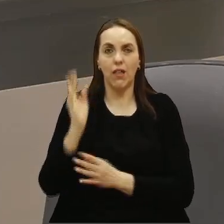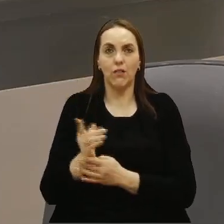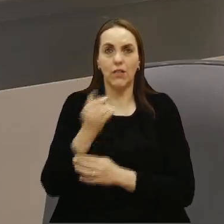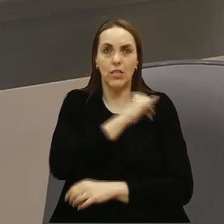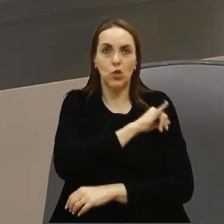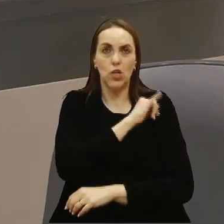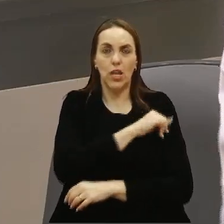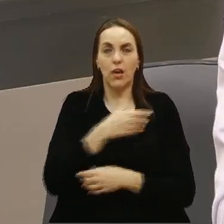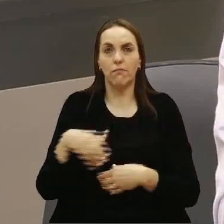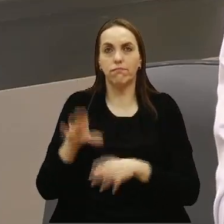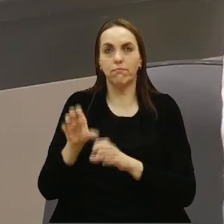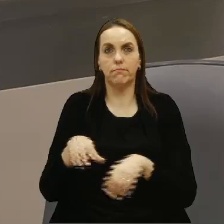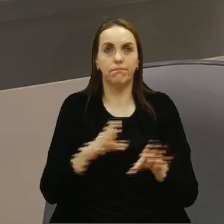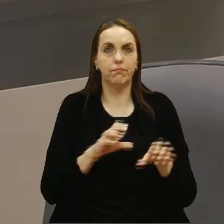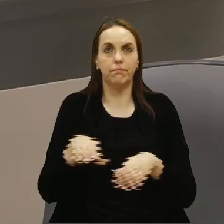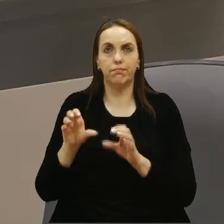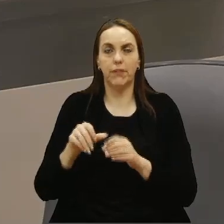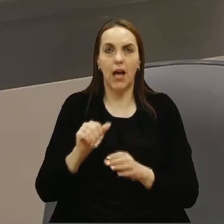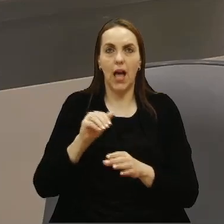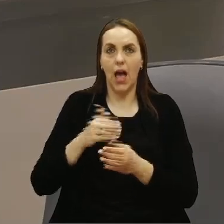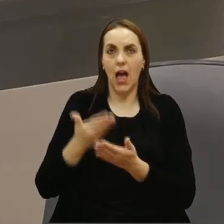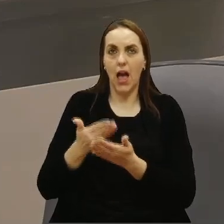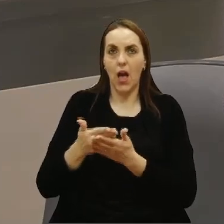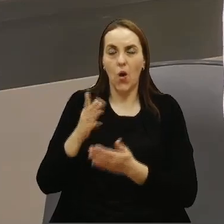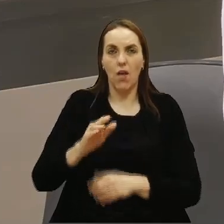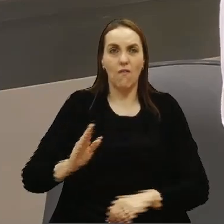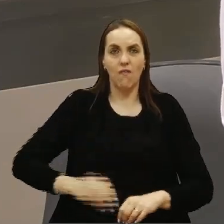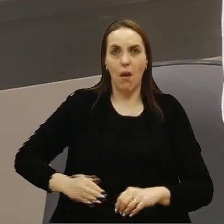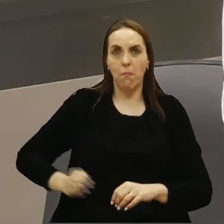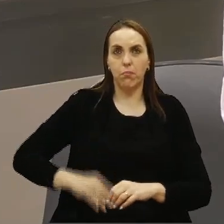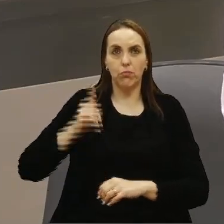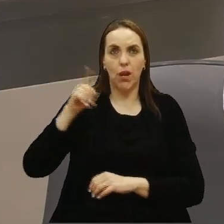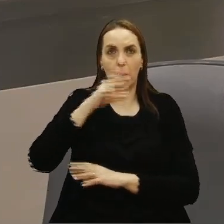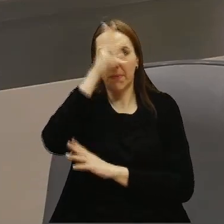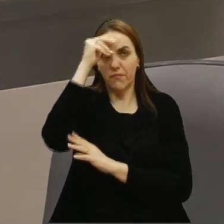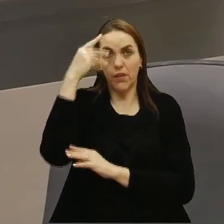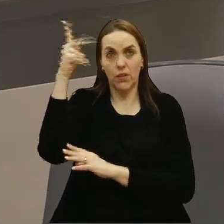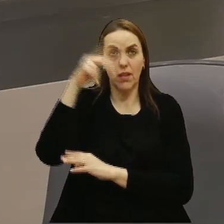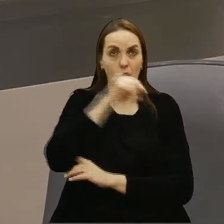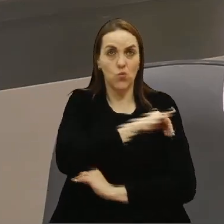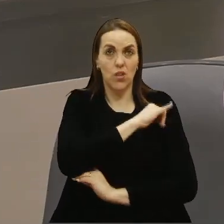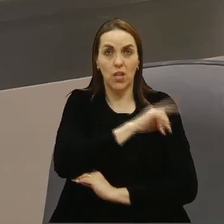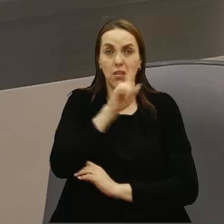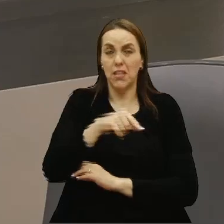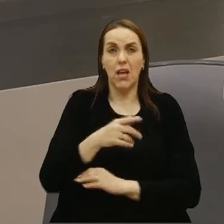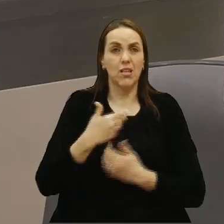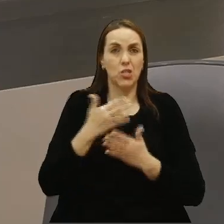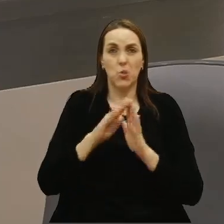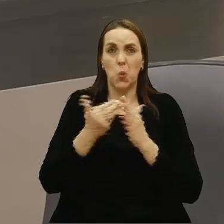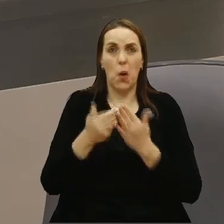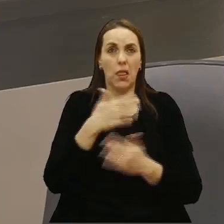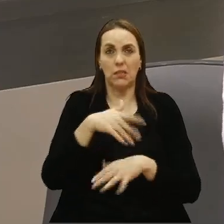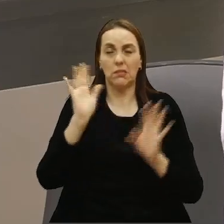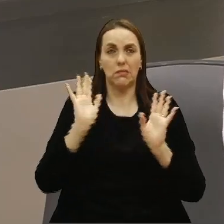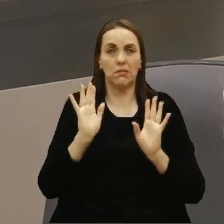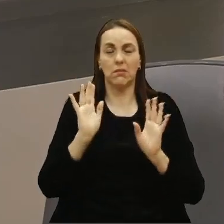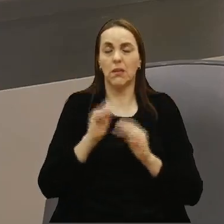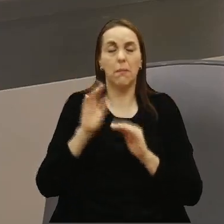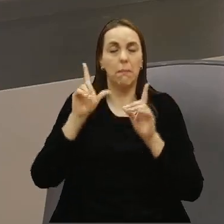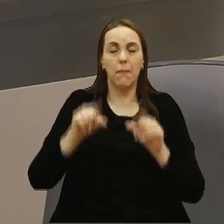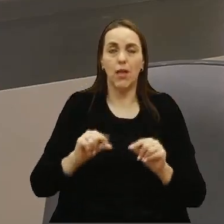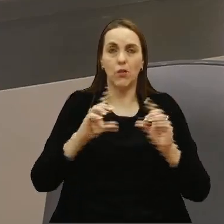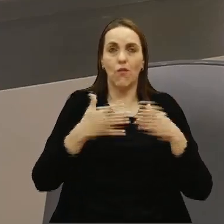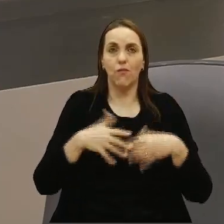sendo colocado dentro de sala de aula, aquele vagabundo daquele Eduardo Paes, por exemplo, né? Dentro das escolas, a gente quer menos funk e mais